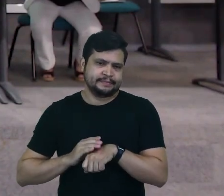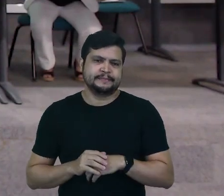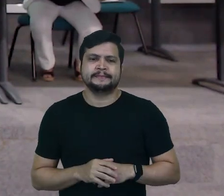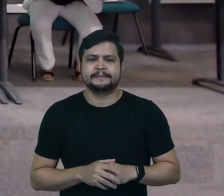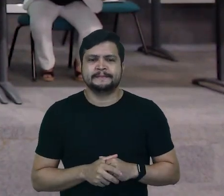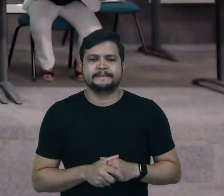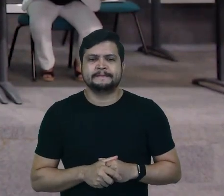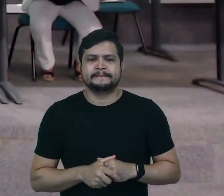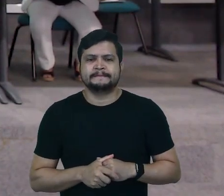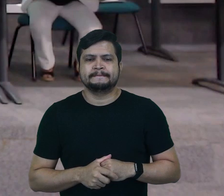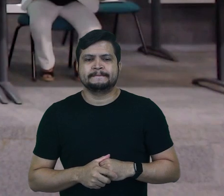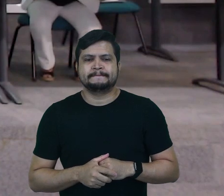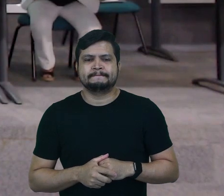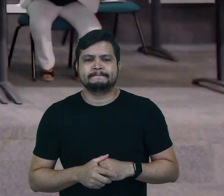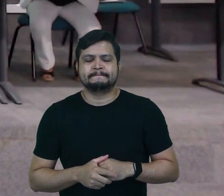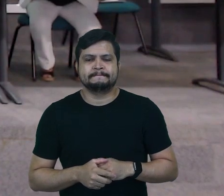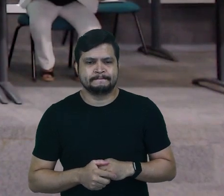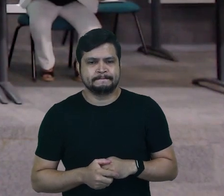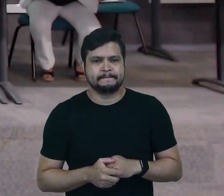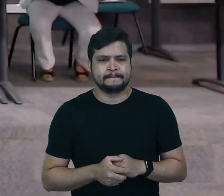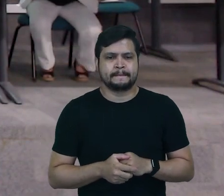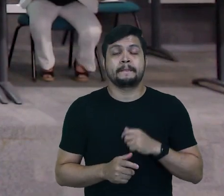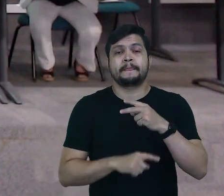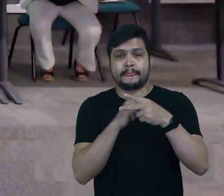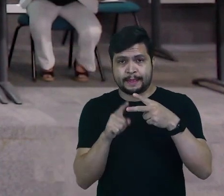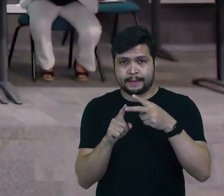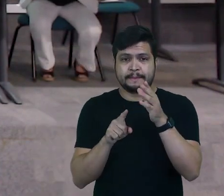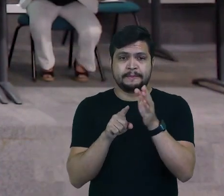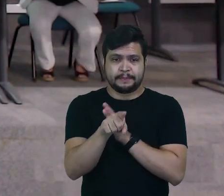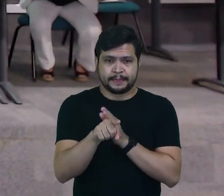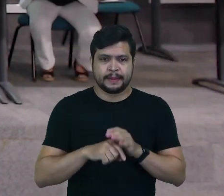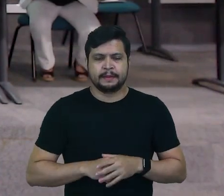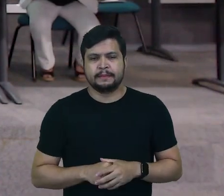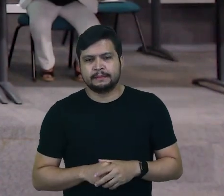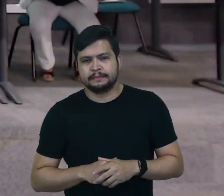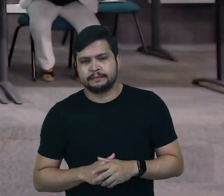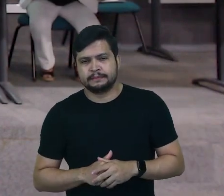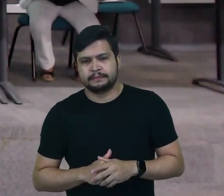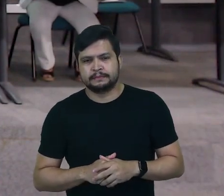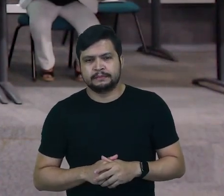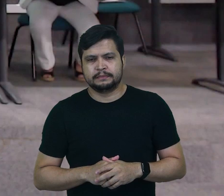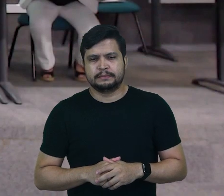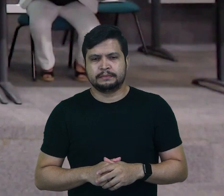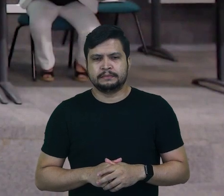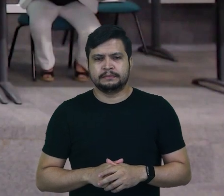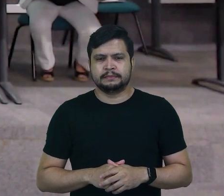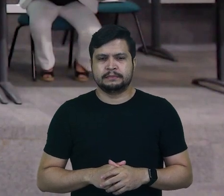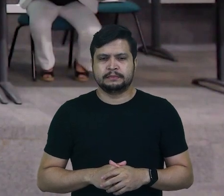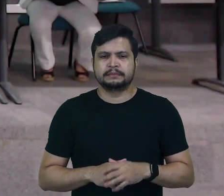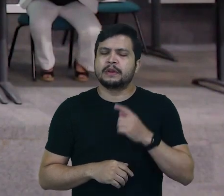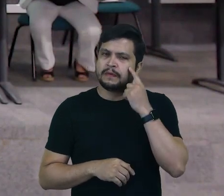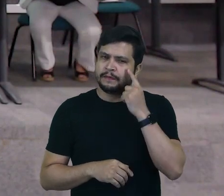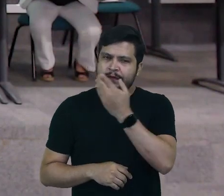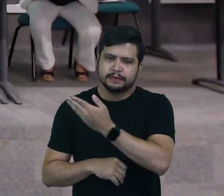uma palavra, planejamento. O que não quer dizer que eu faço, né? E aí, a minha segunda pergunta. Eu vi você falando aí de